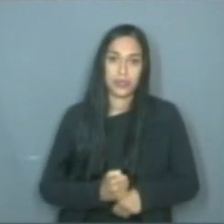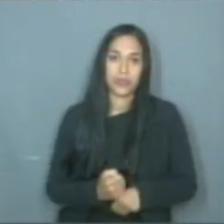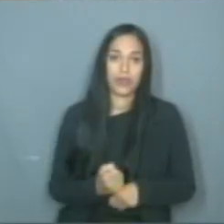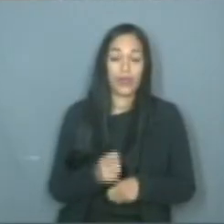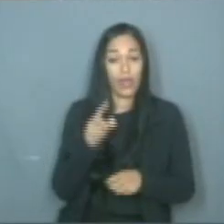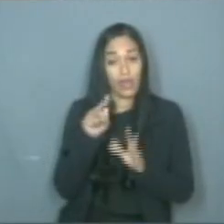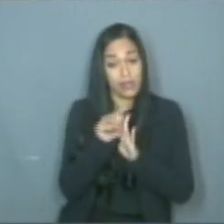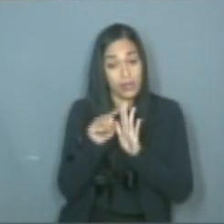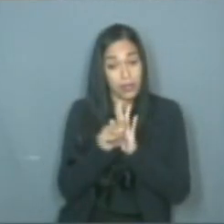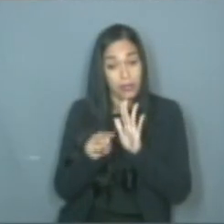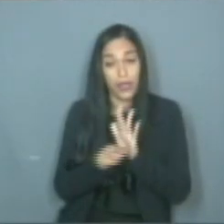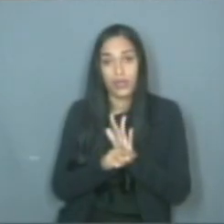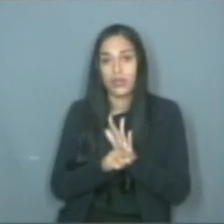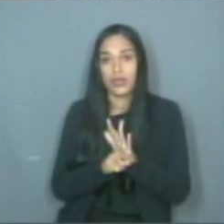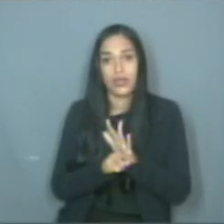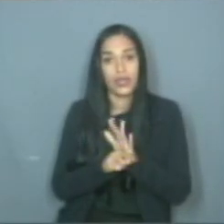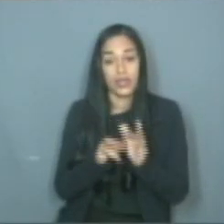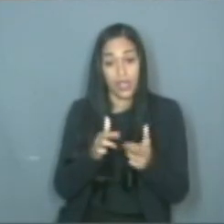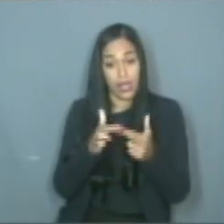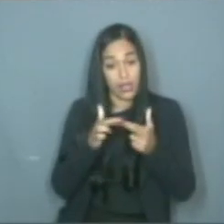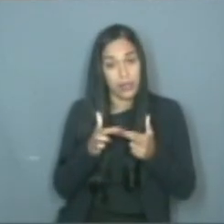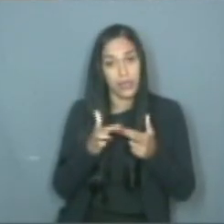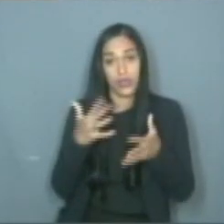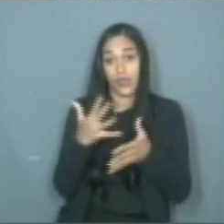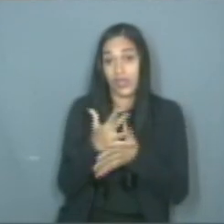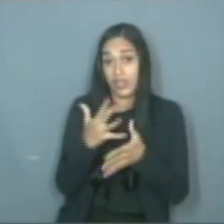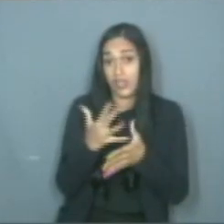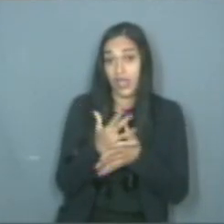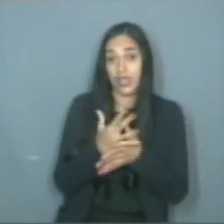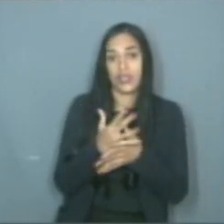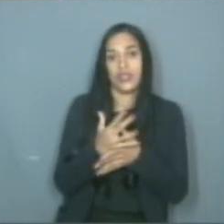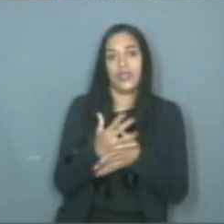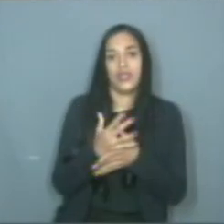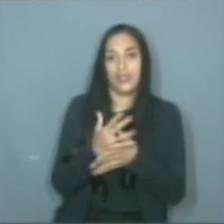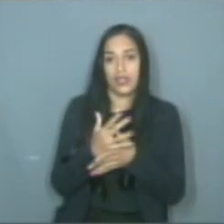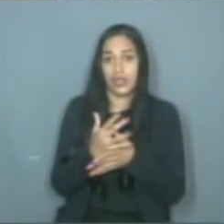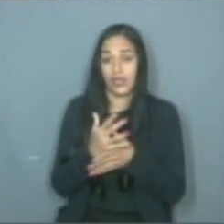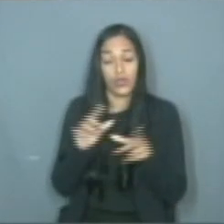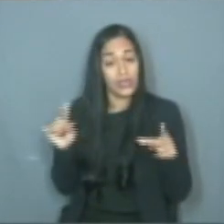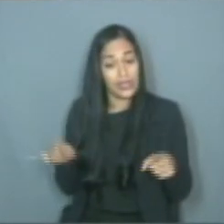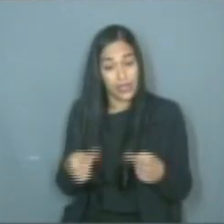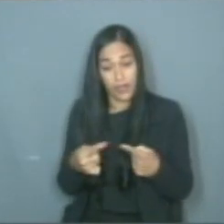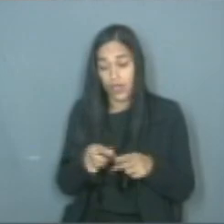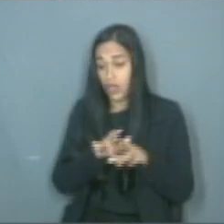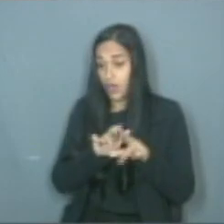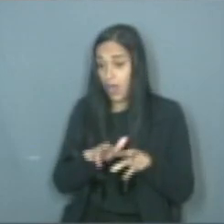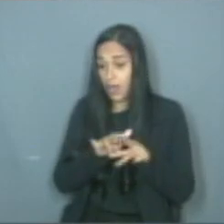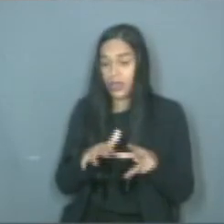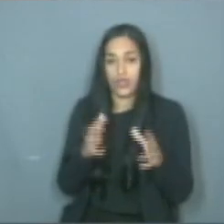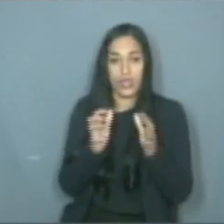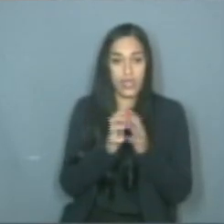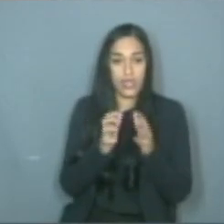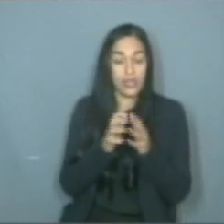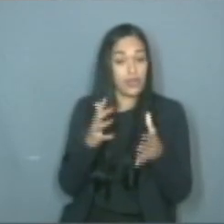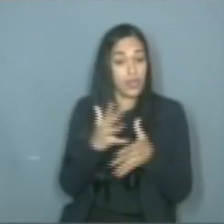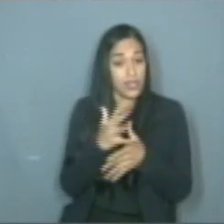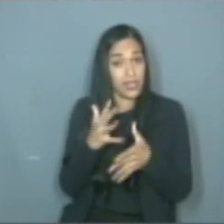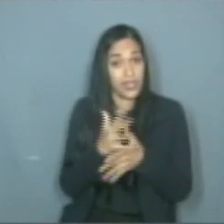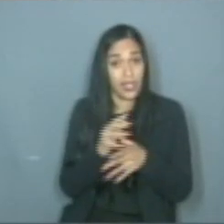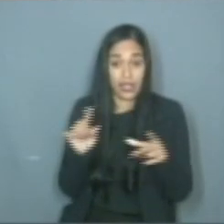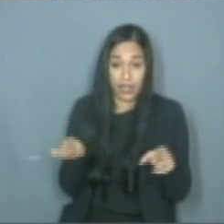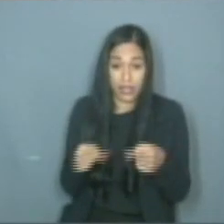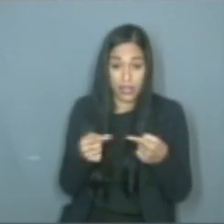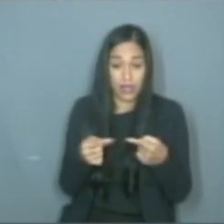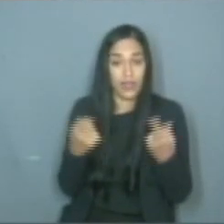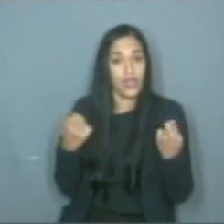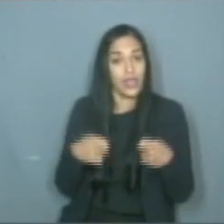pauta deixe de ter requerimento. Nós temos uma cidade complexa, cheia de desafios. Recife é uma cidade cheia de desafios. E a